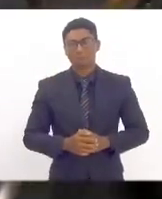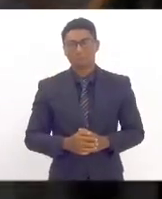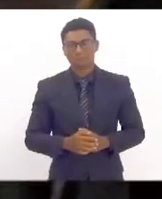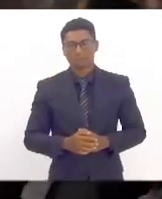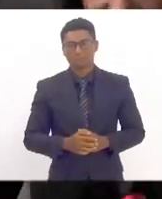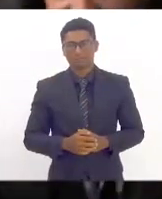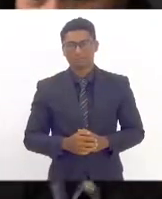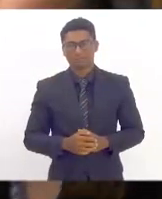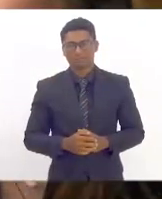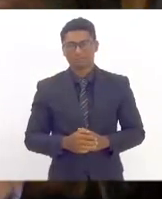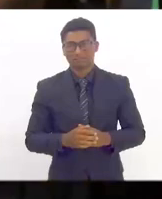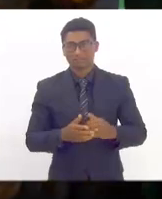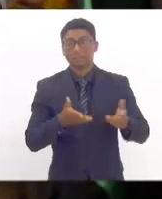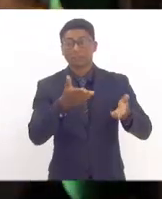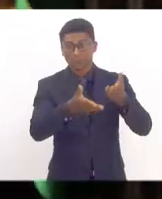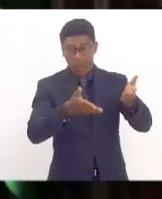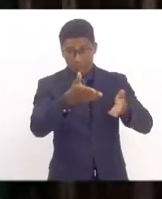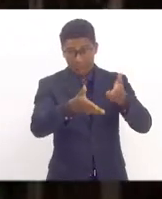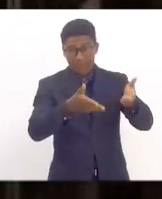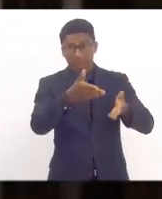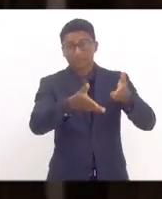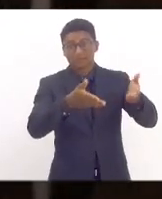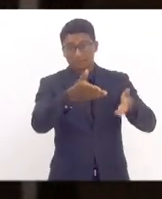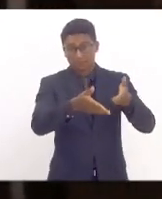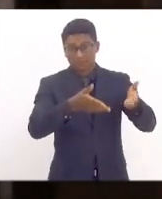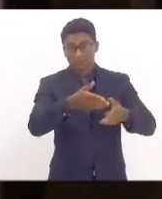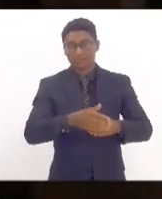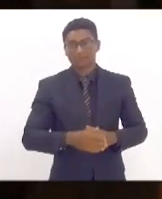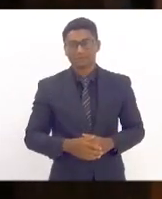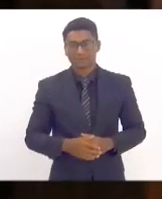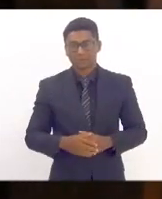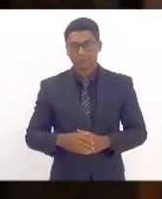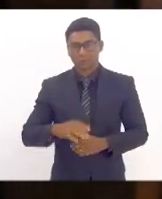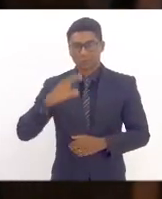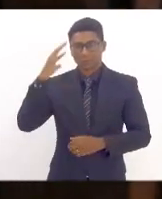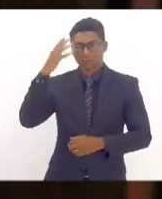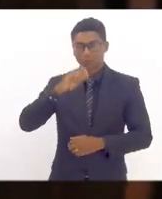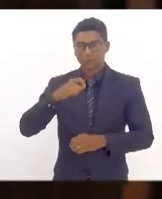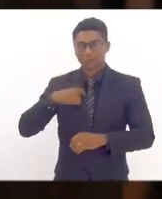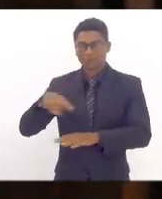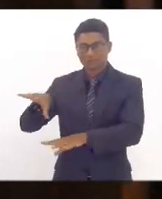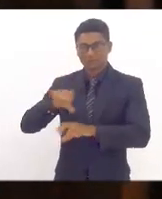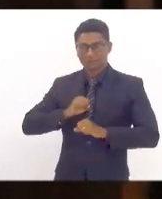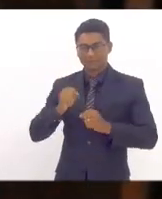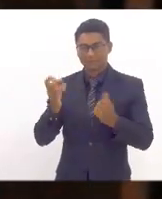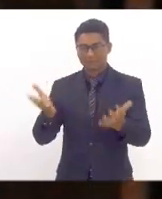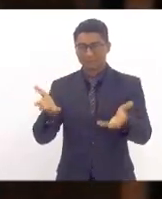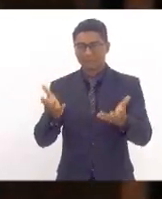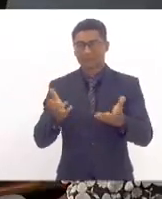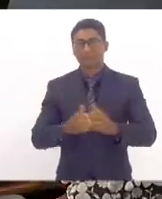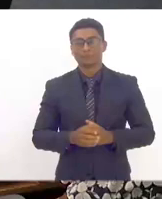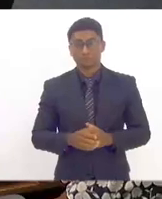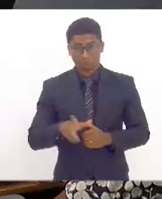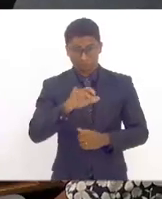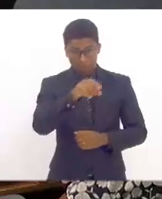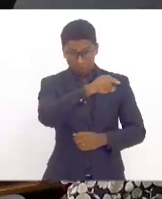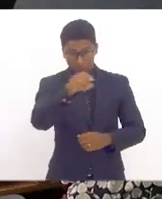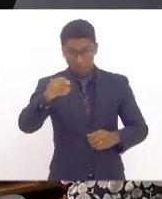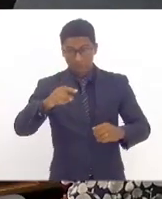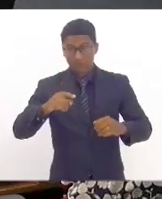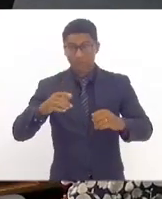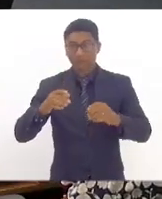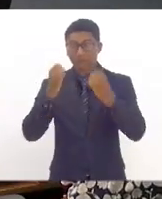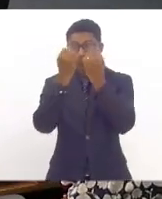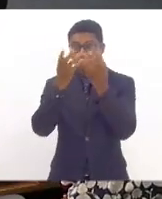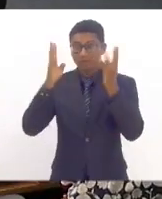cuida bem cuida com carinho viu tenho certeza que se alguém aqui já foi alguma Aldeia foi